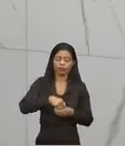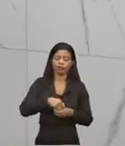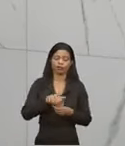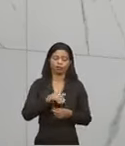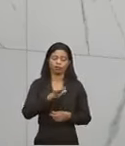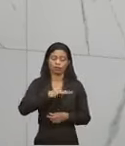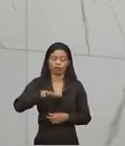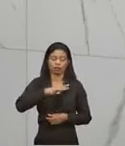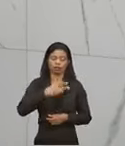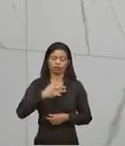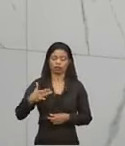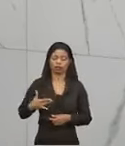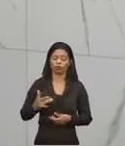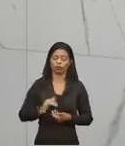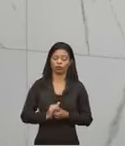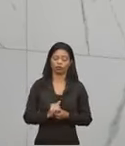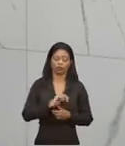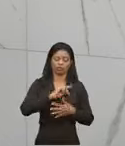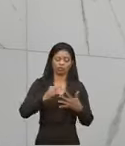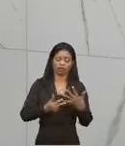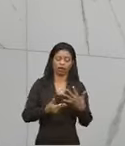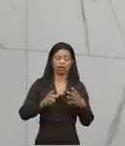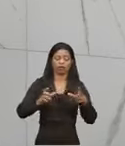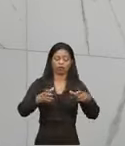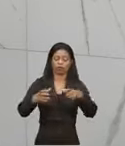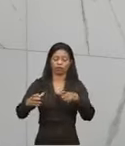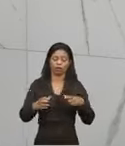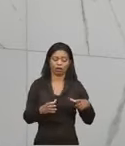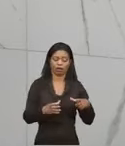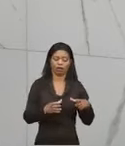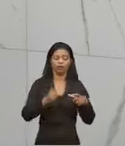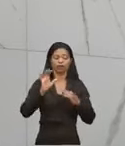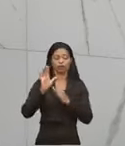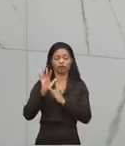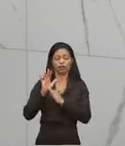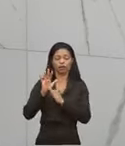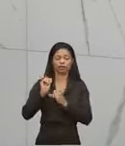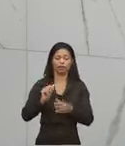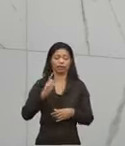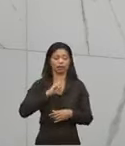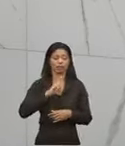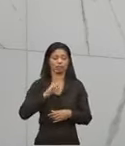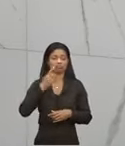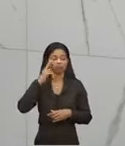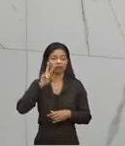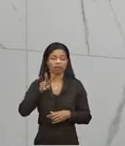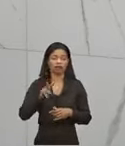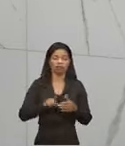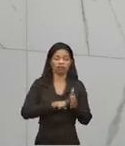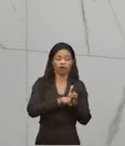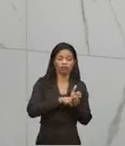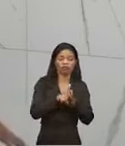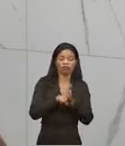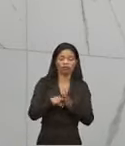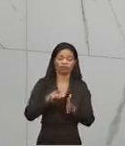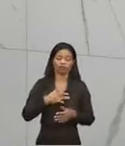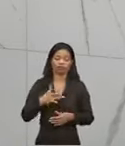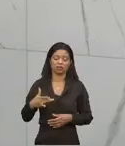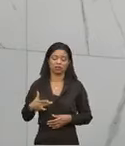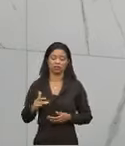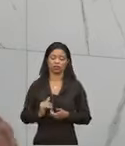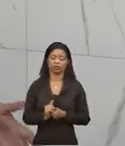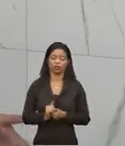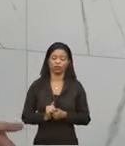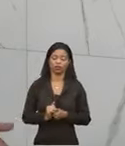das glebas, que tem a ver com a fiscalização da saúde, que é importante, a oposição faz esse papel que é importante, que